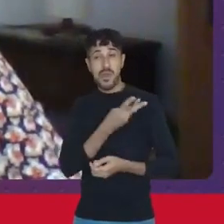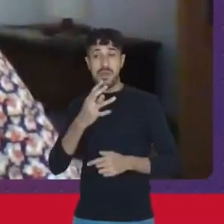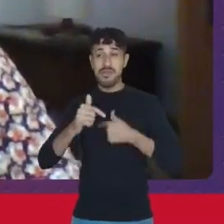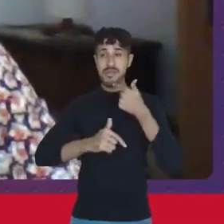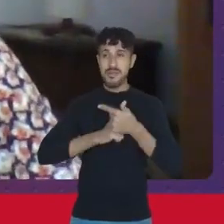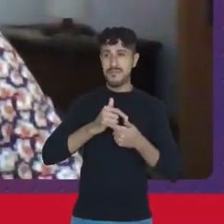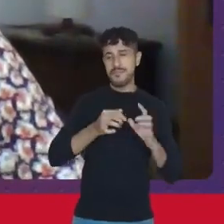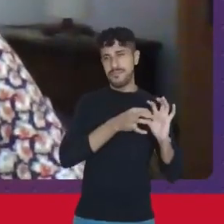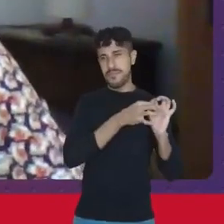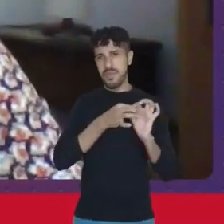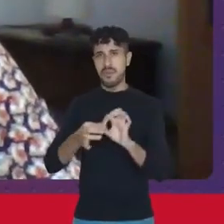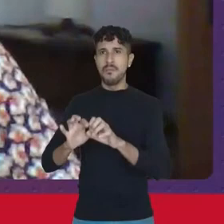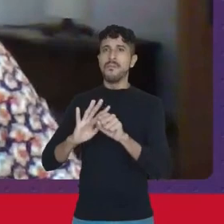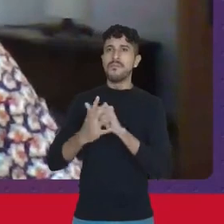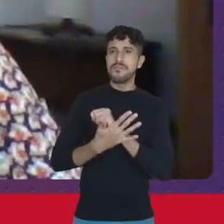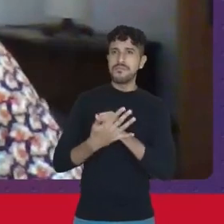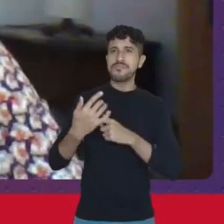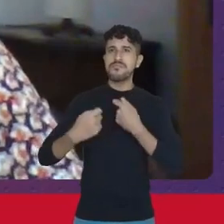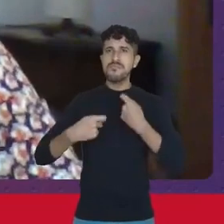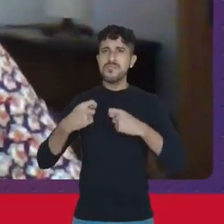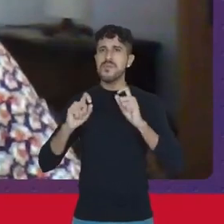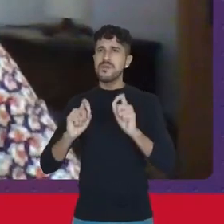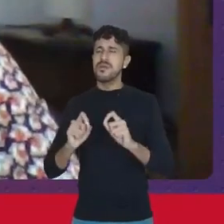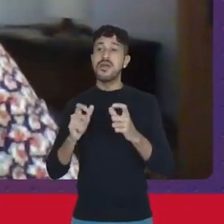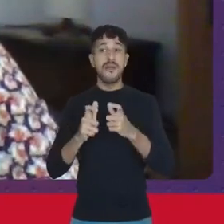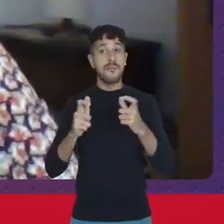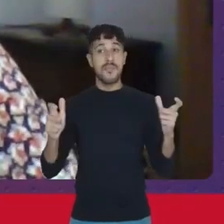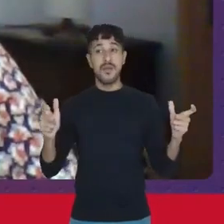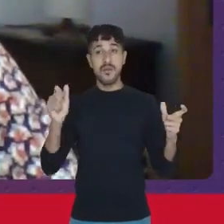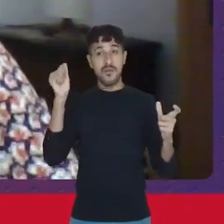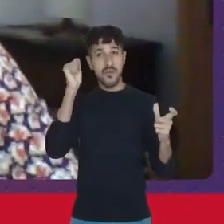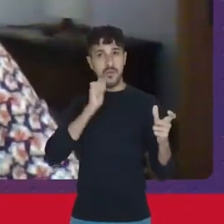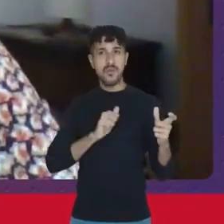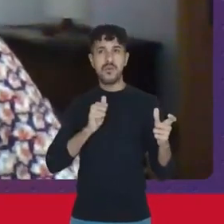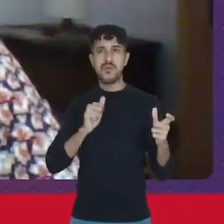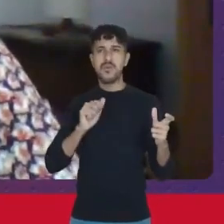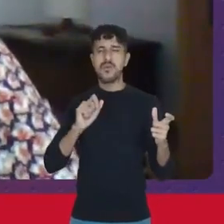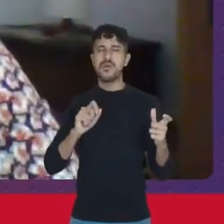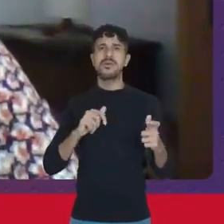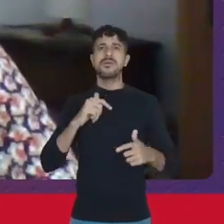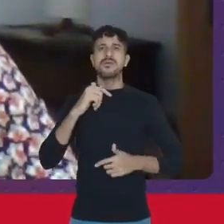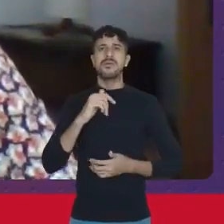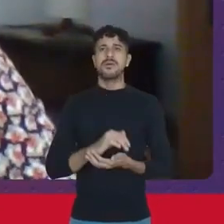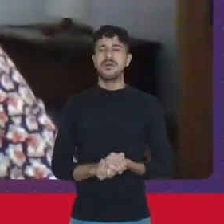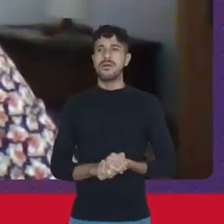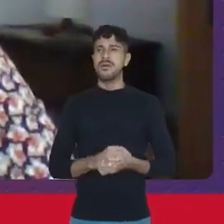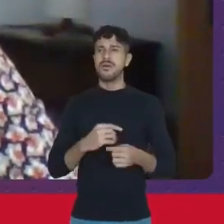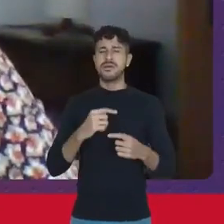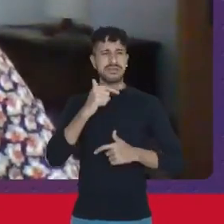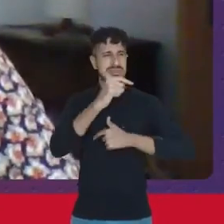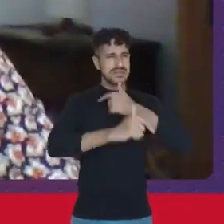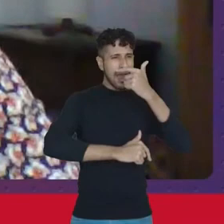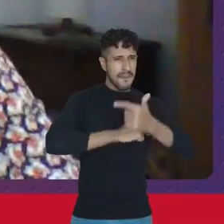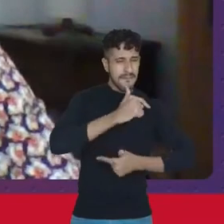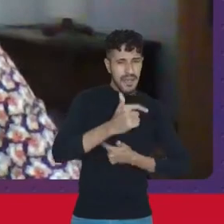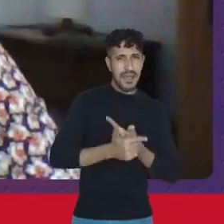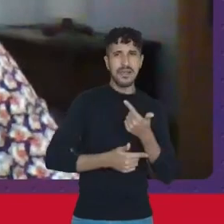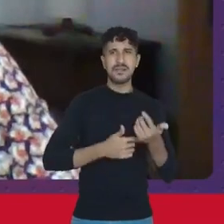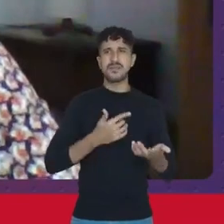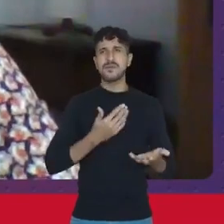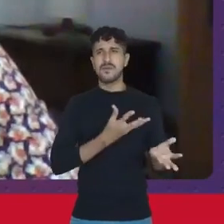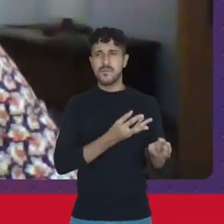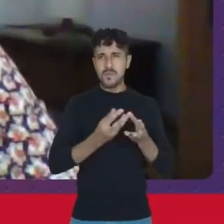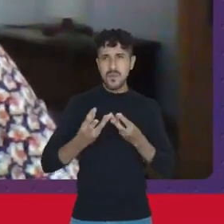da pandemia, em que elas tiveram, a maioria delas, que, além de acumular as tarefas